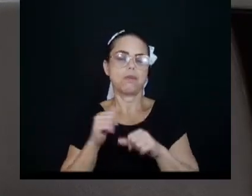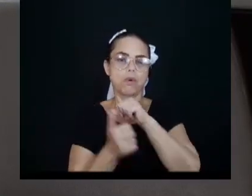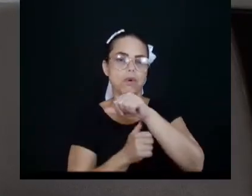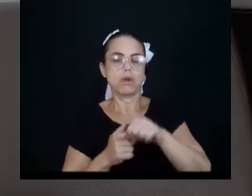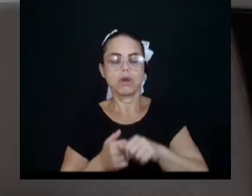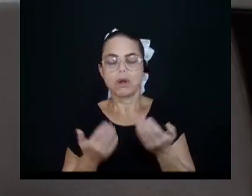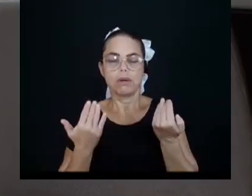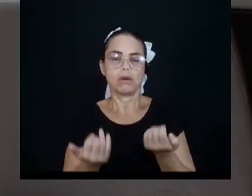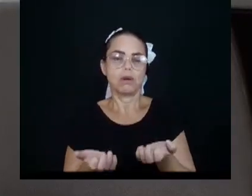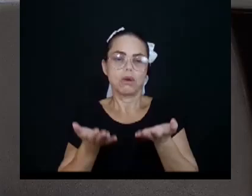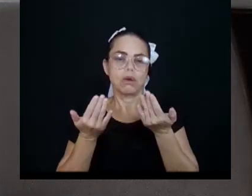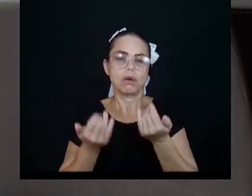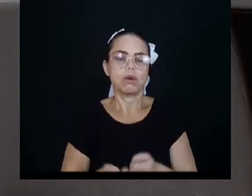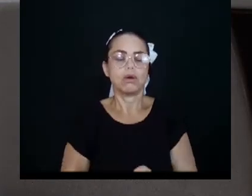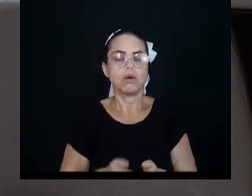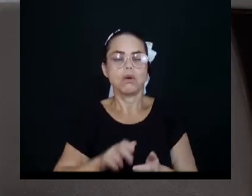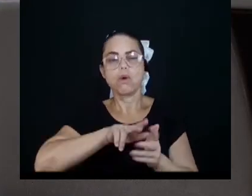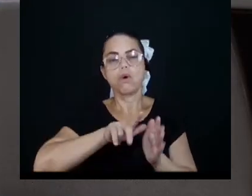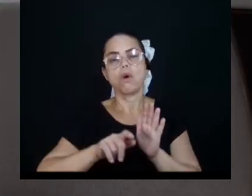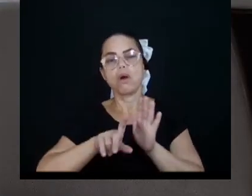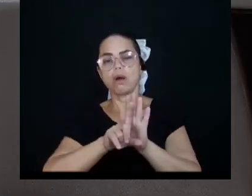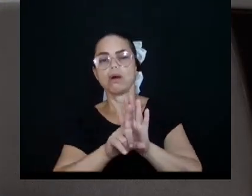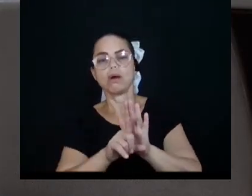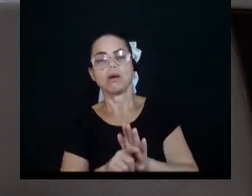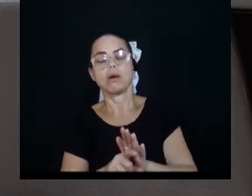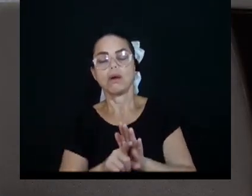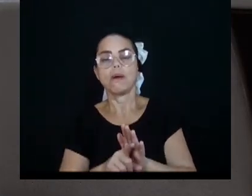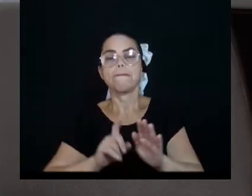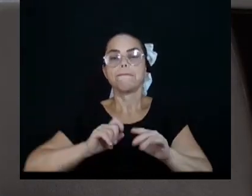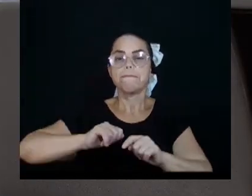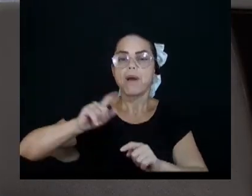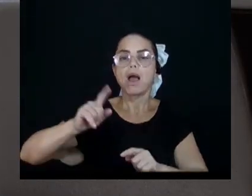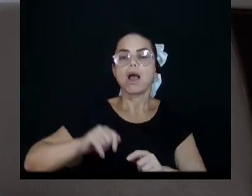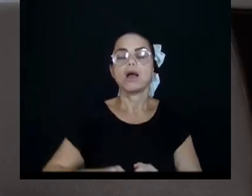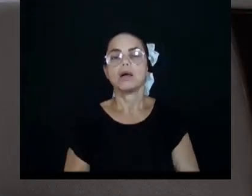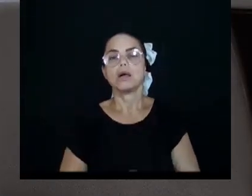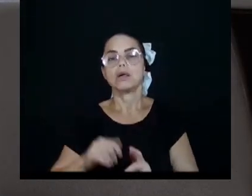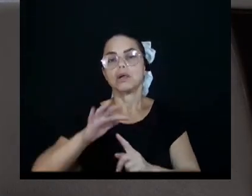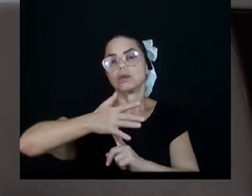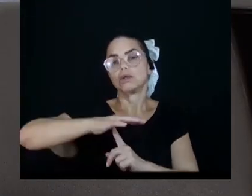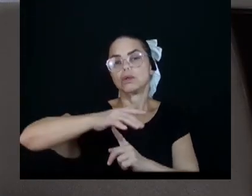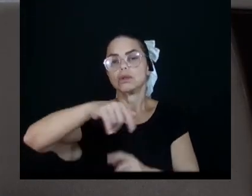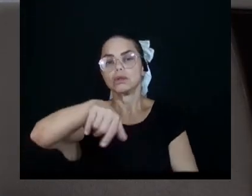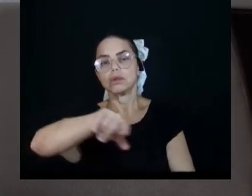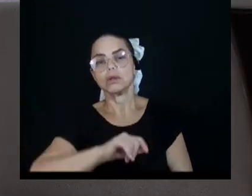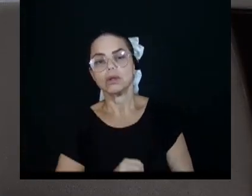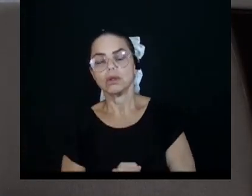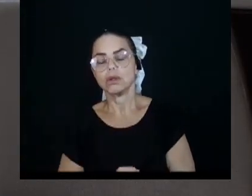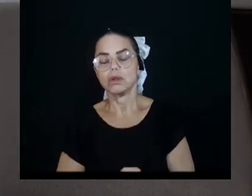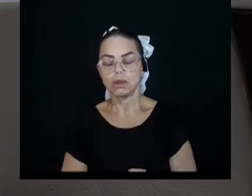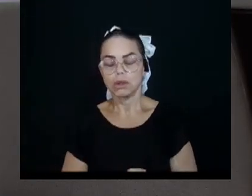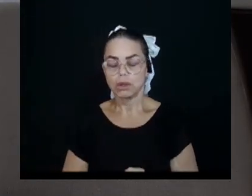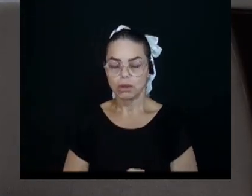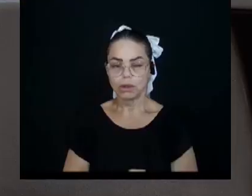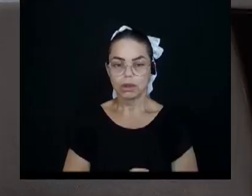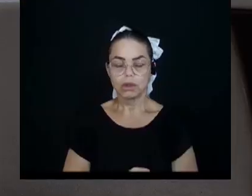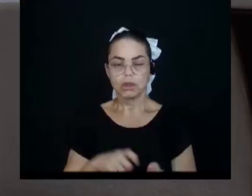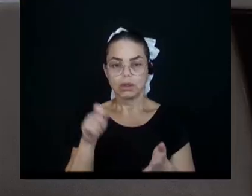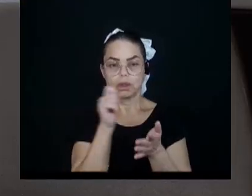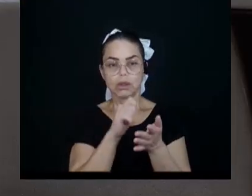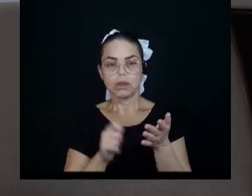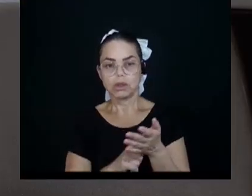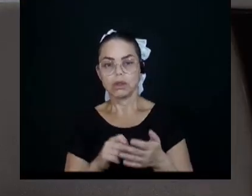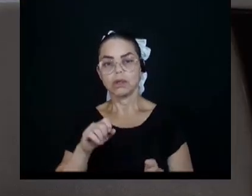várias leis, e essa é mais uma. Sim. Essa feira Ilchianas é o seguinte, a escritora Hilda Ilch, uma das